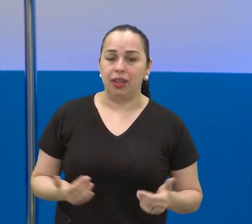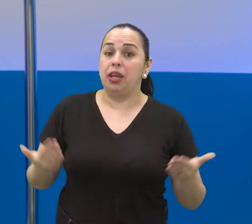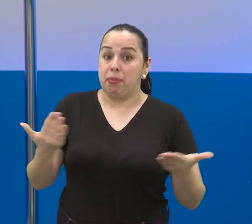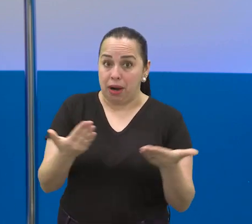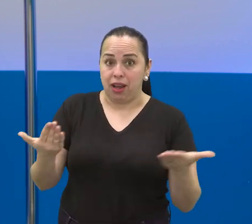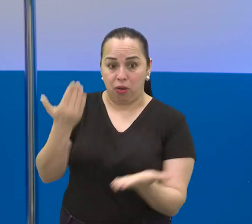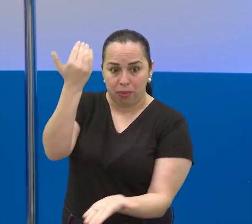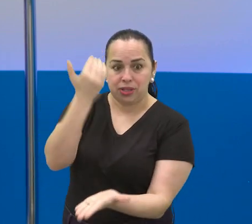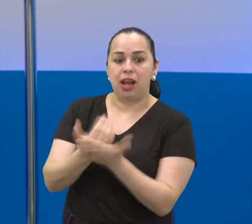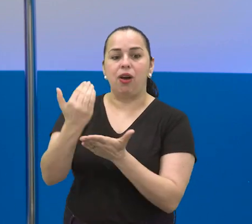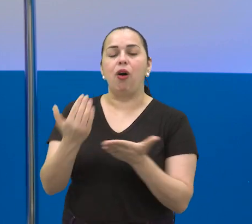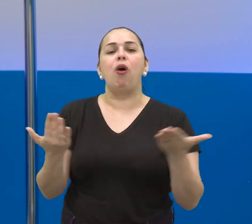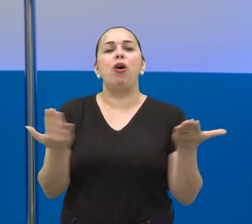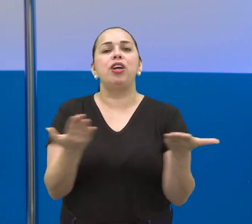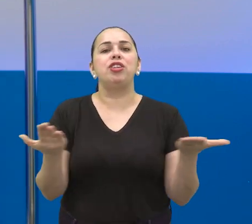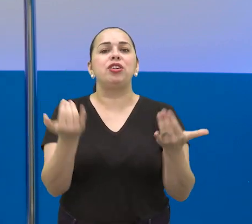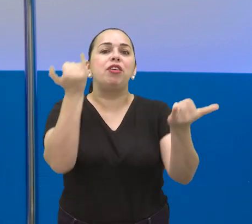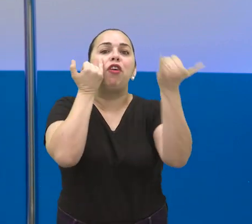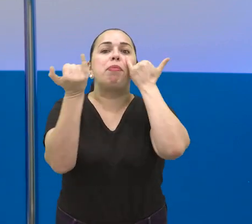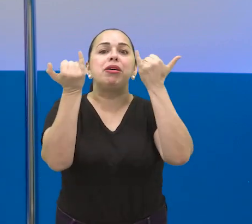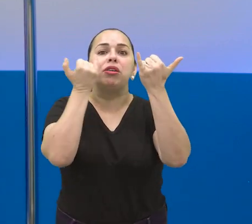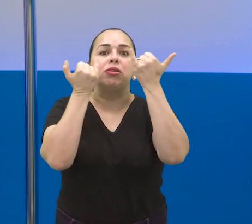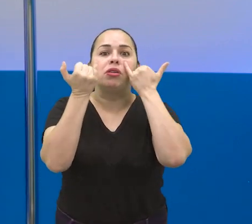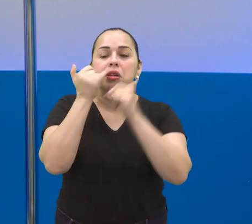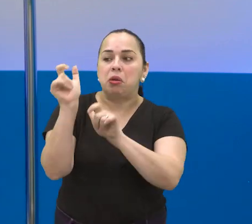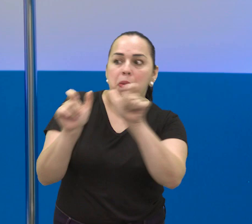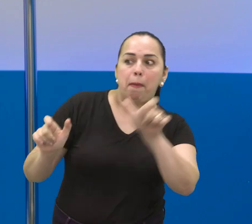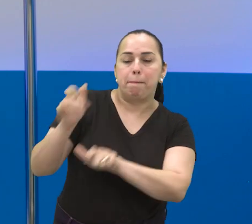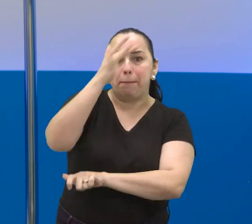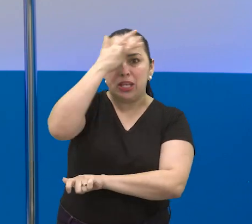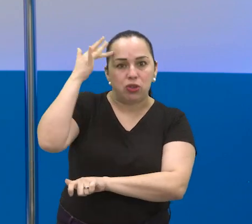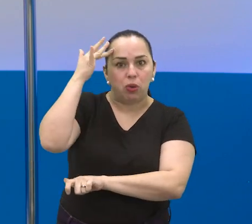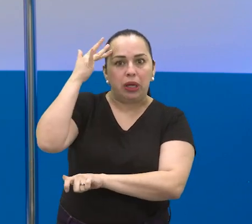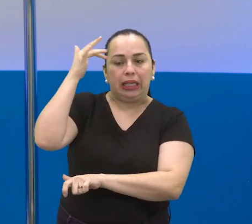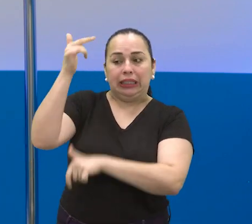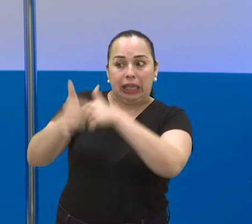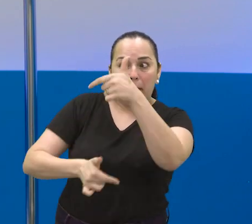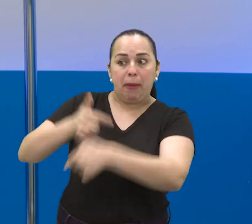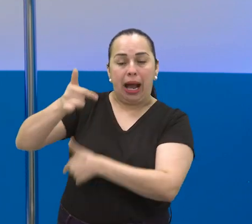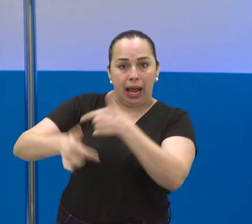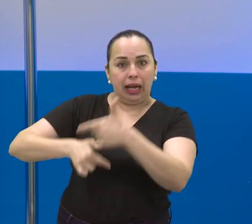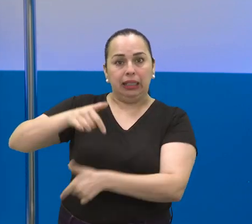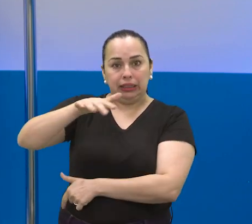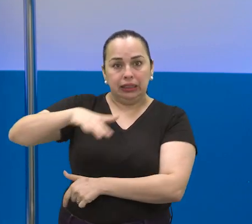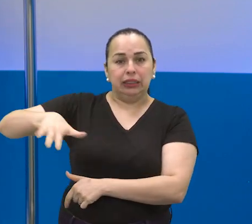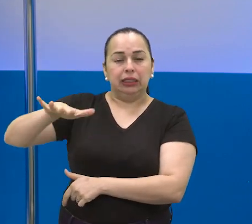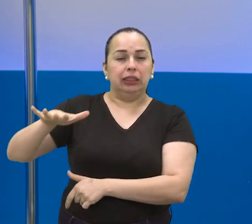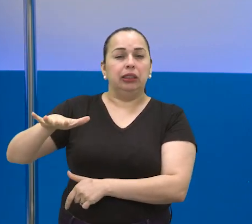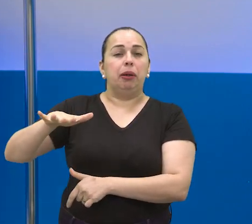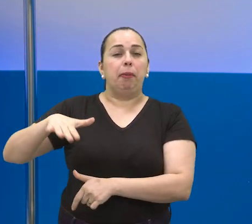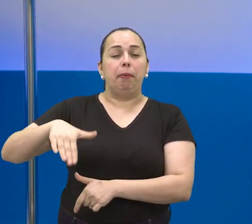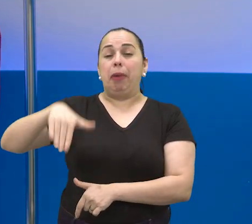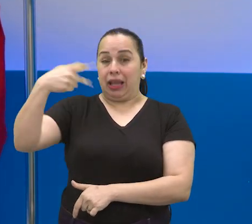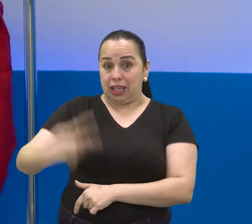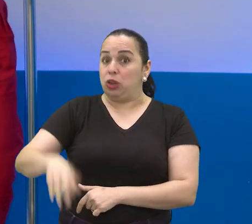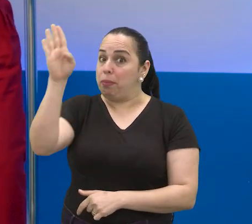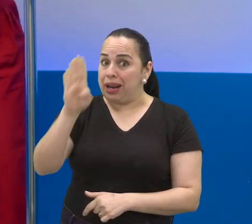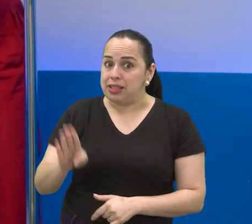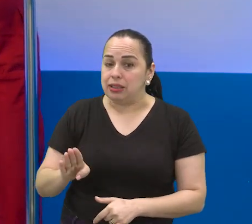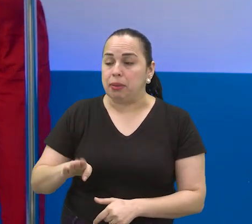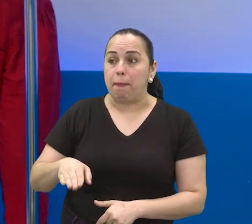assunto. Para começar o boletim, vamos de informação sobre os trabalhadores brasileiros. Eles estão entre os